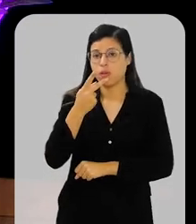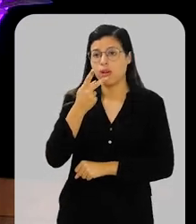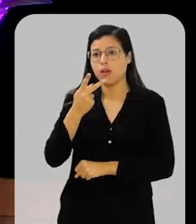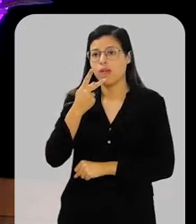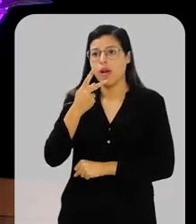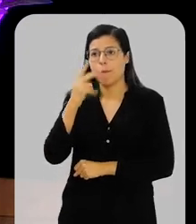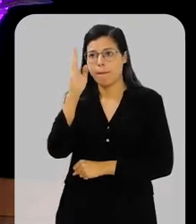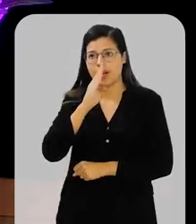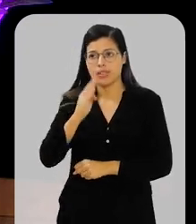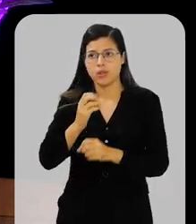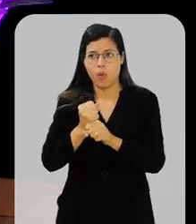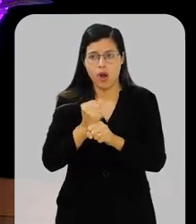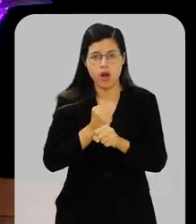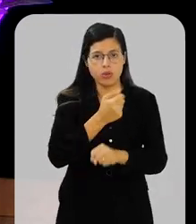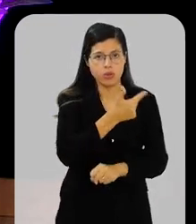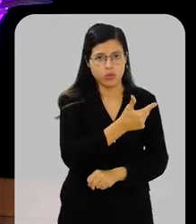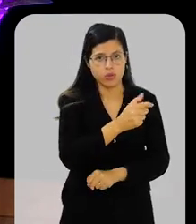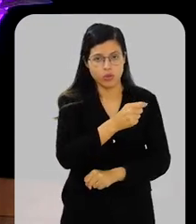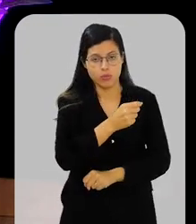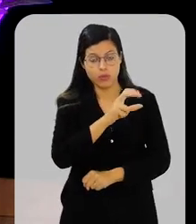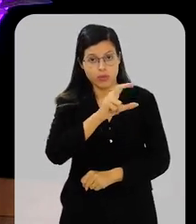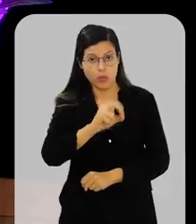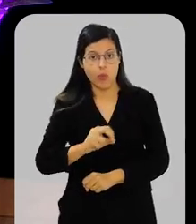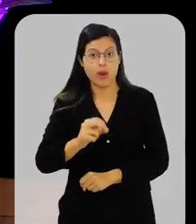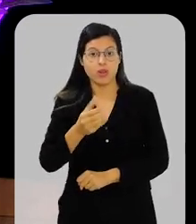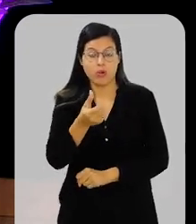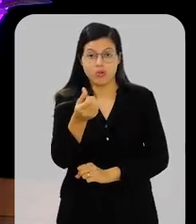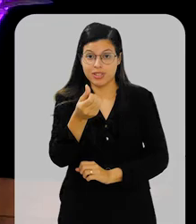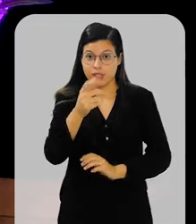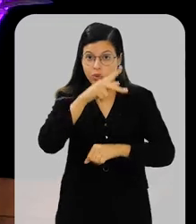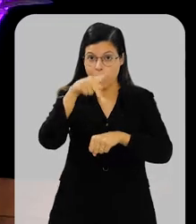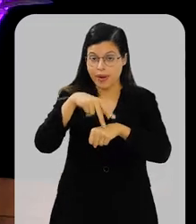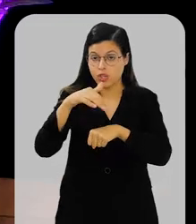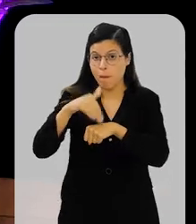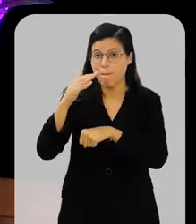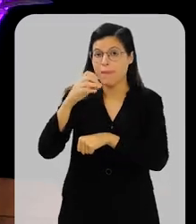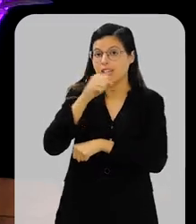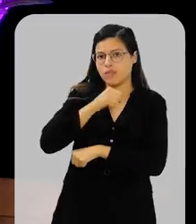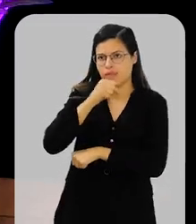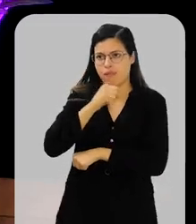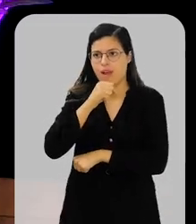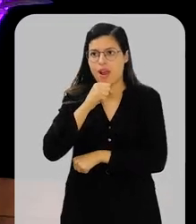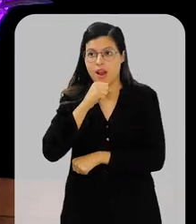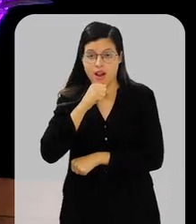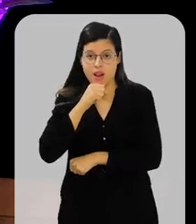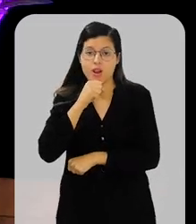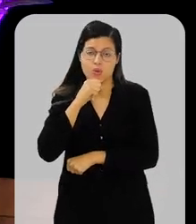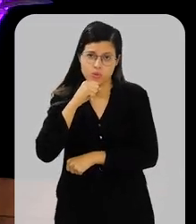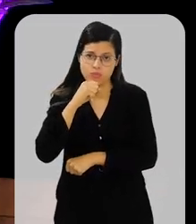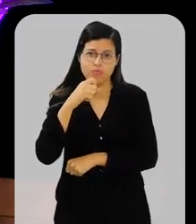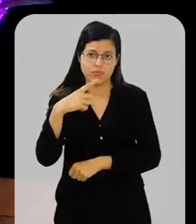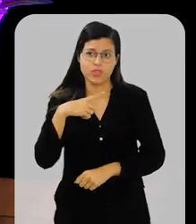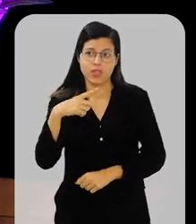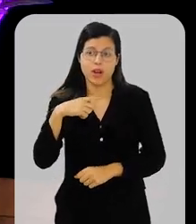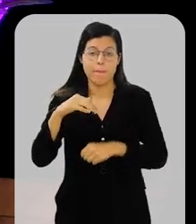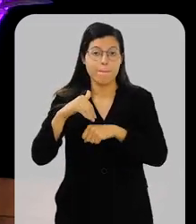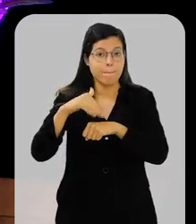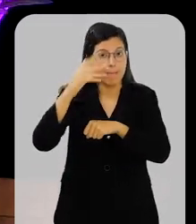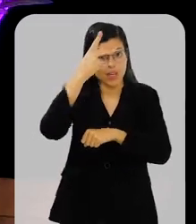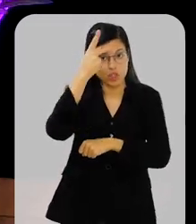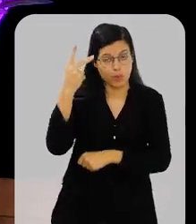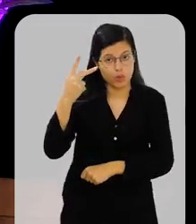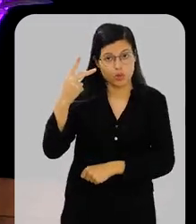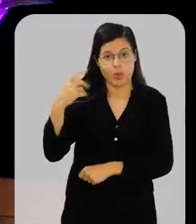ressaltar, o Brasil vai ser, em 2050, o sexto país mais velho do mundo, né? E em 2050, nós vamos virar a pirâmide